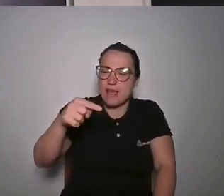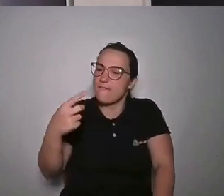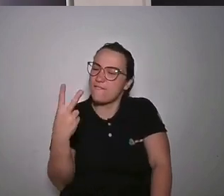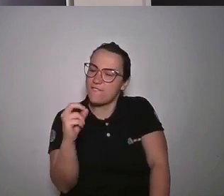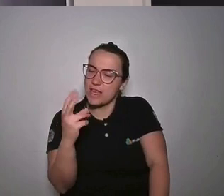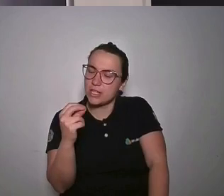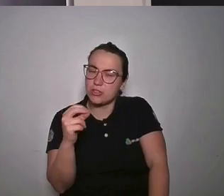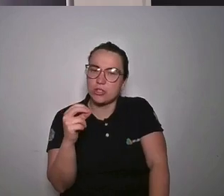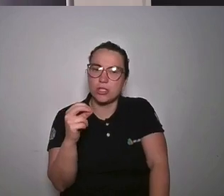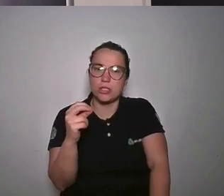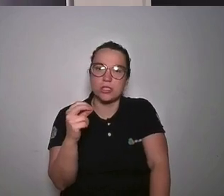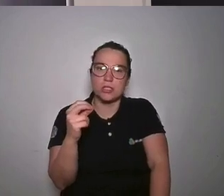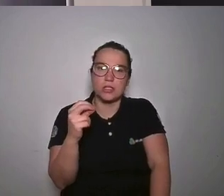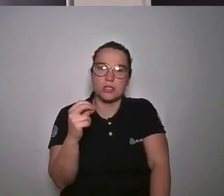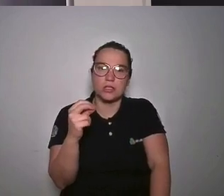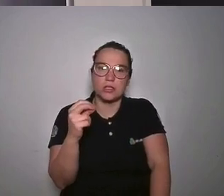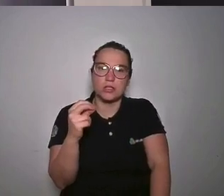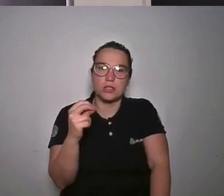de